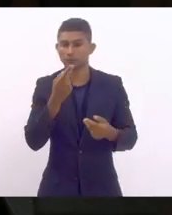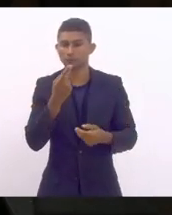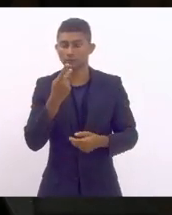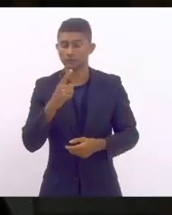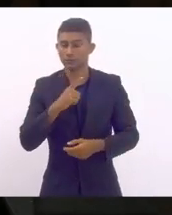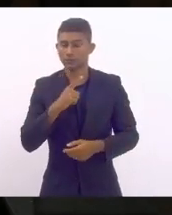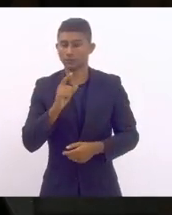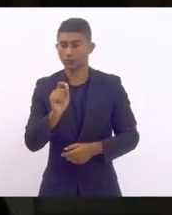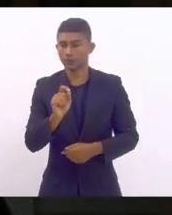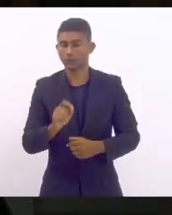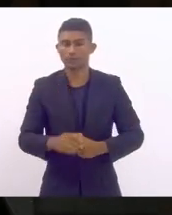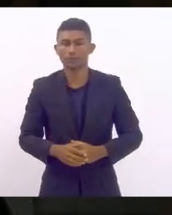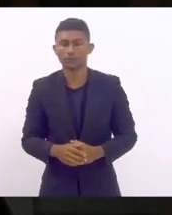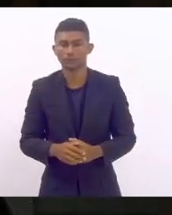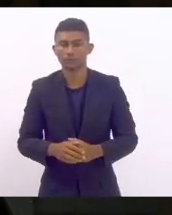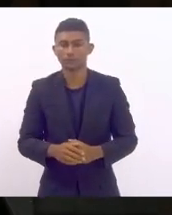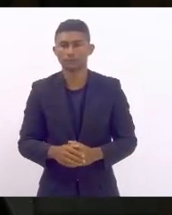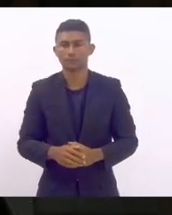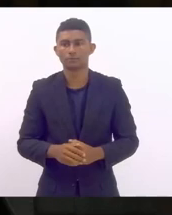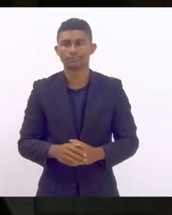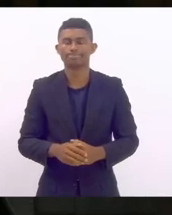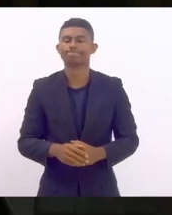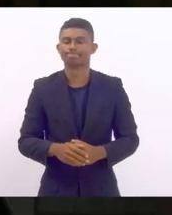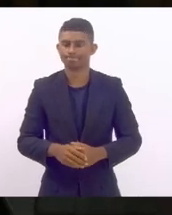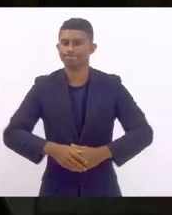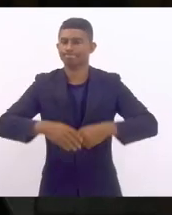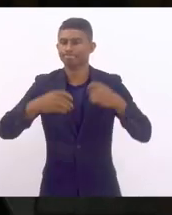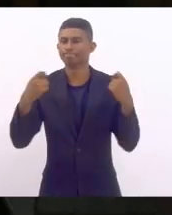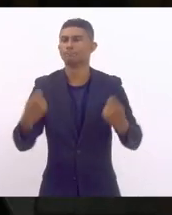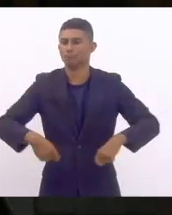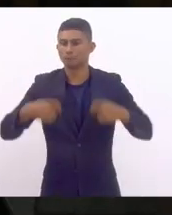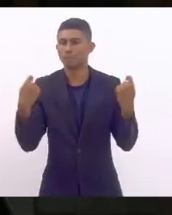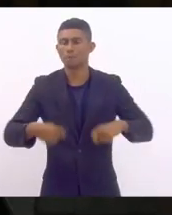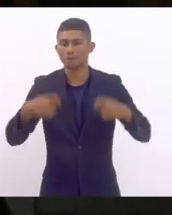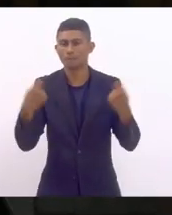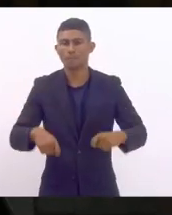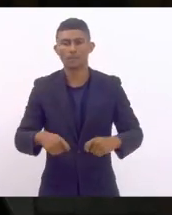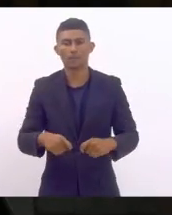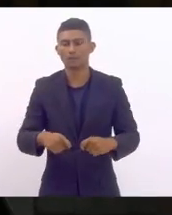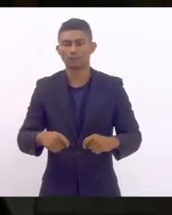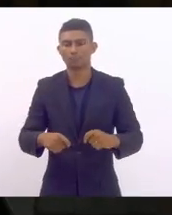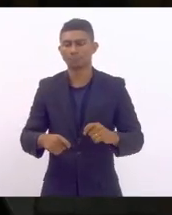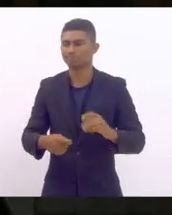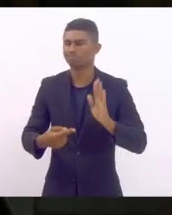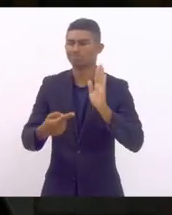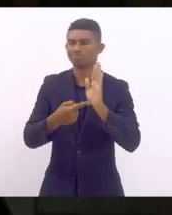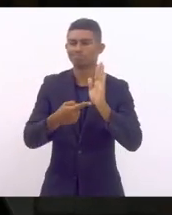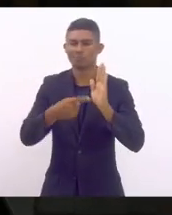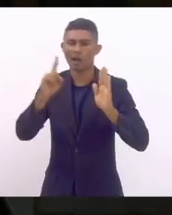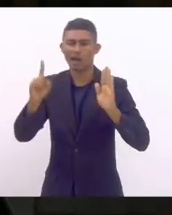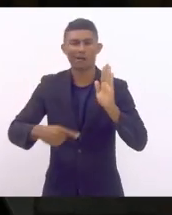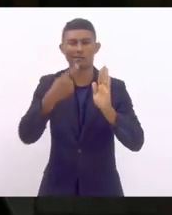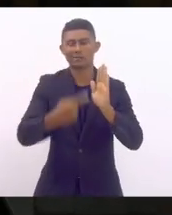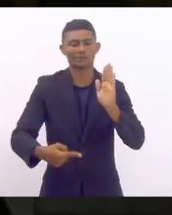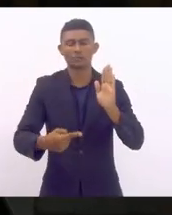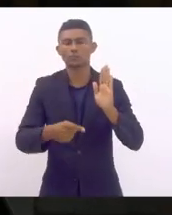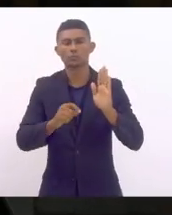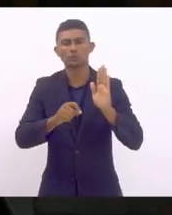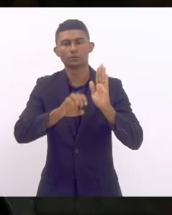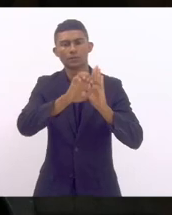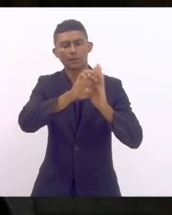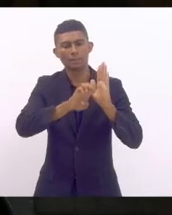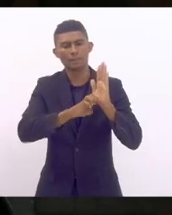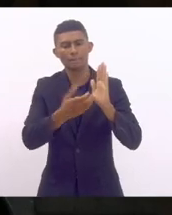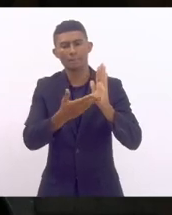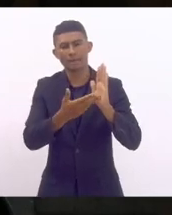por um lado é imperiosa necessidade de revogação da emenda constitucional